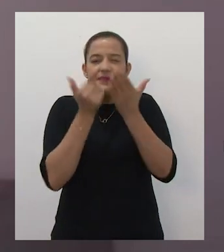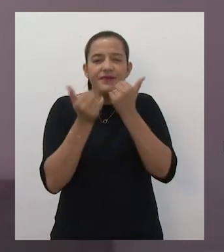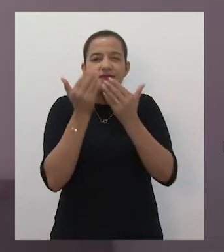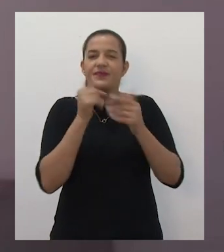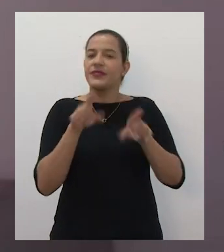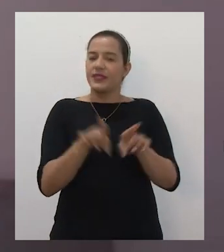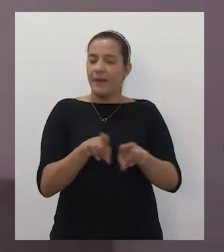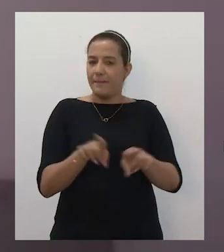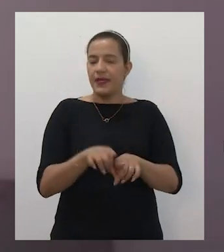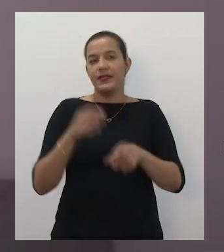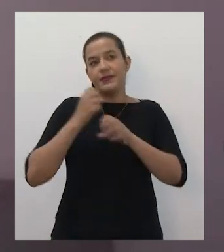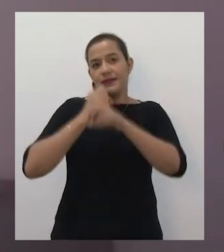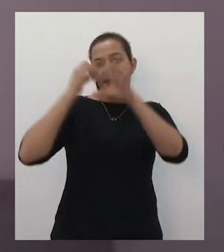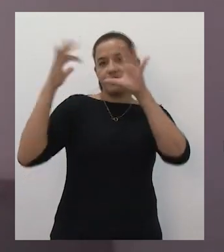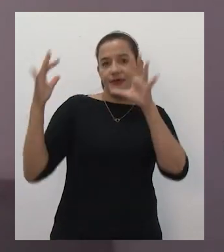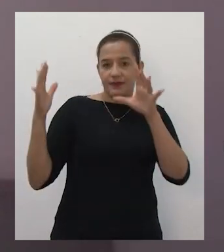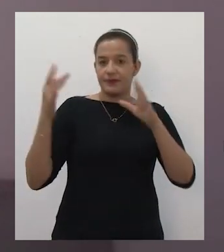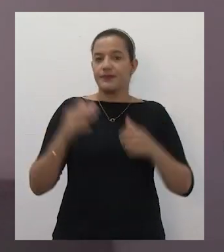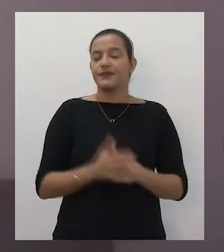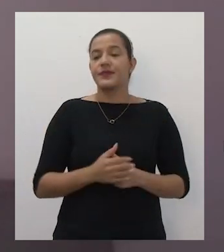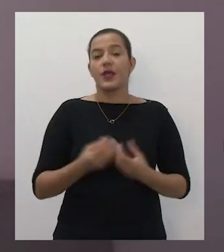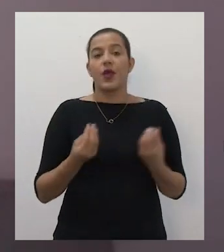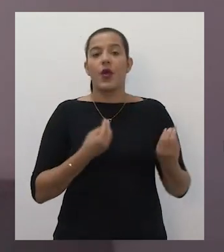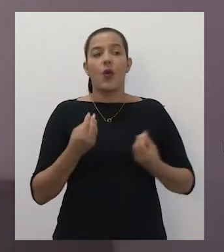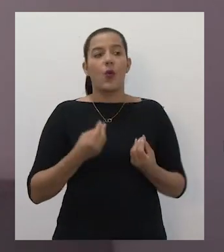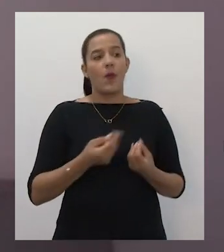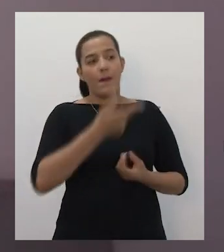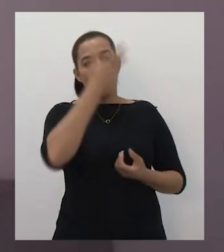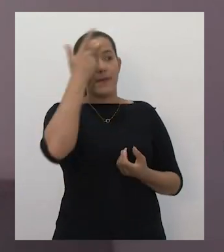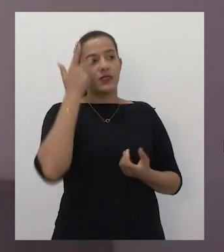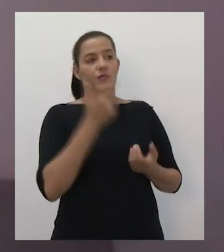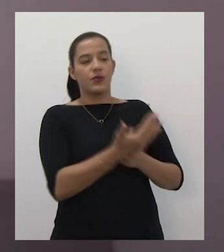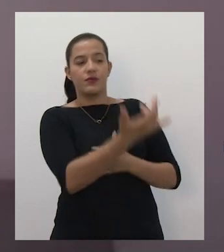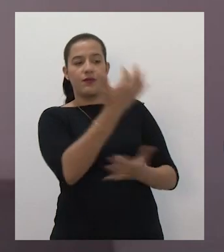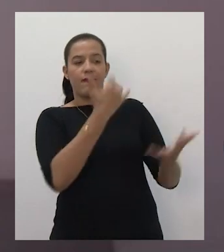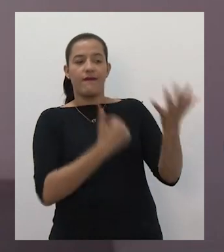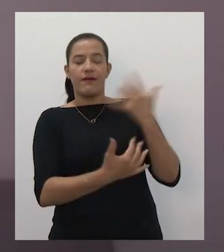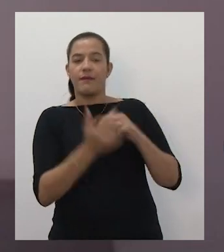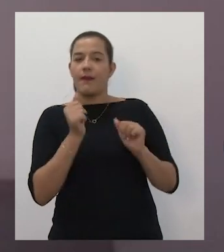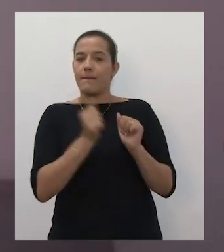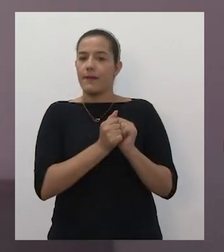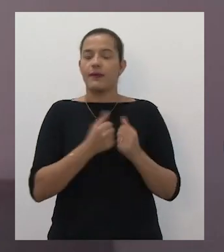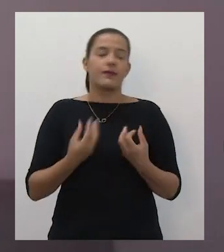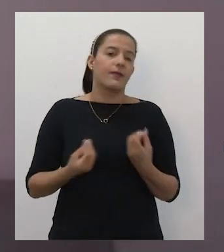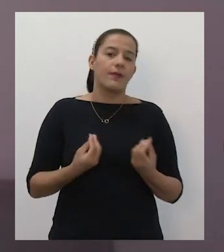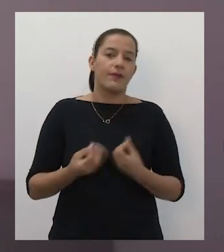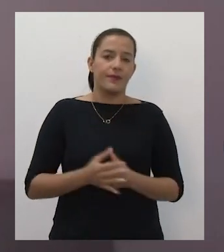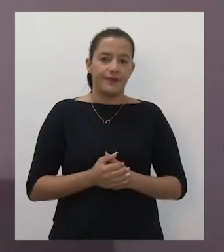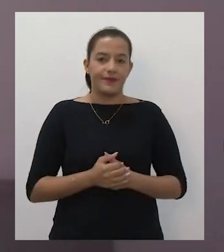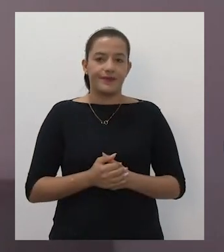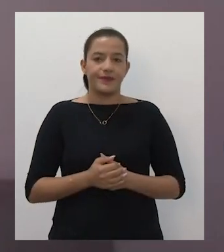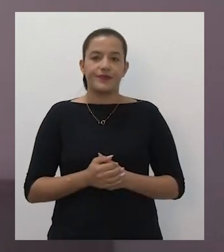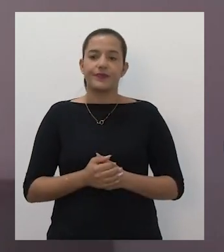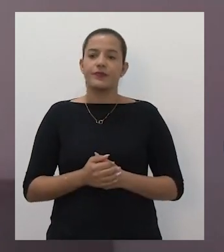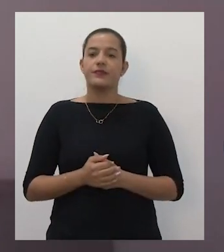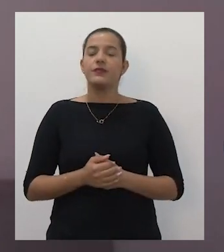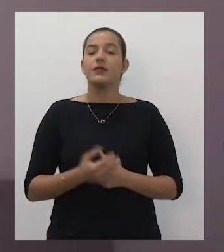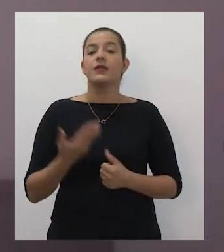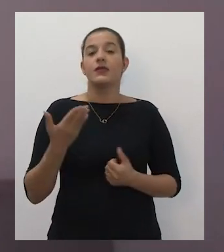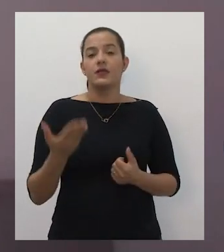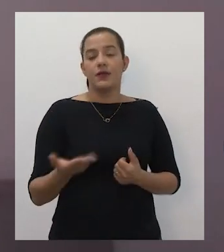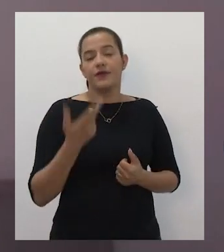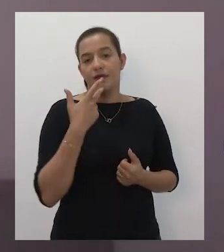faz parte dessa imaginação criativa. Como a gente vai trazer o pessoal para perto? Então, eu destacaria muito a